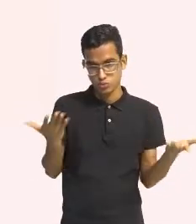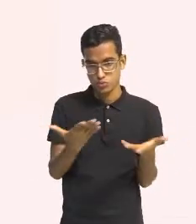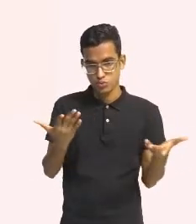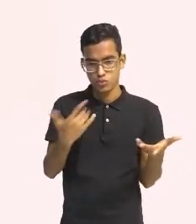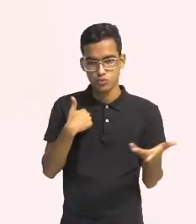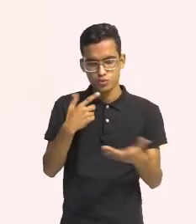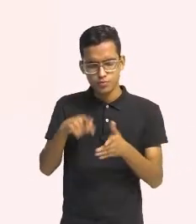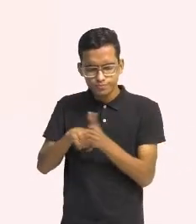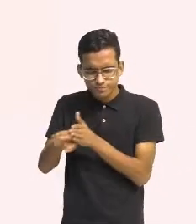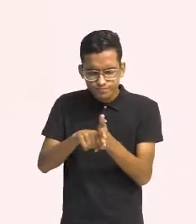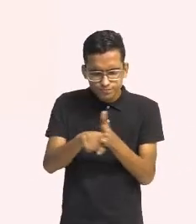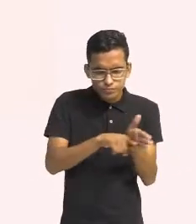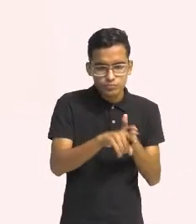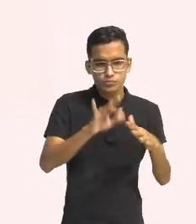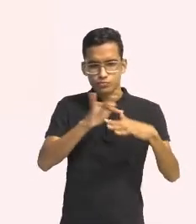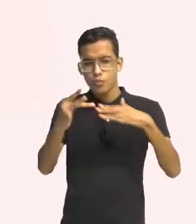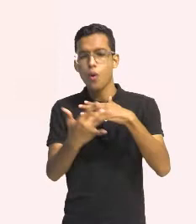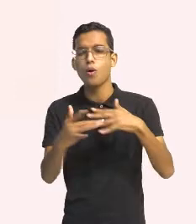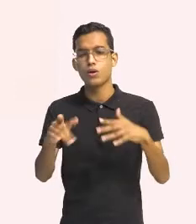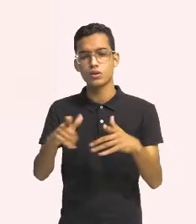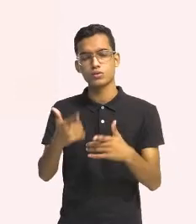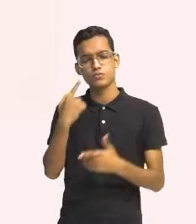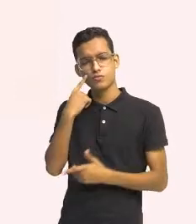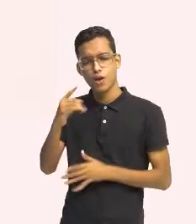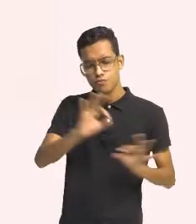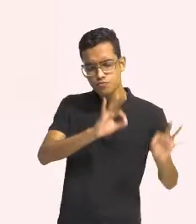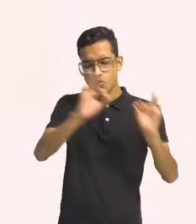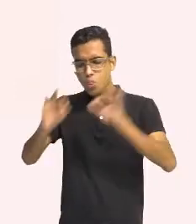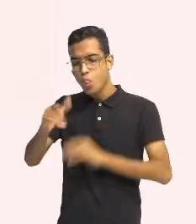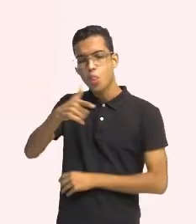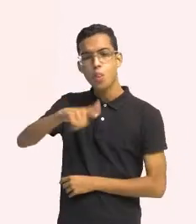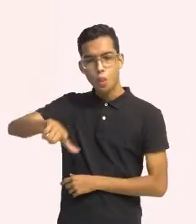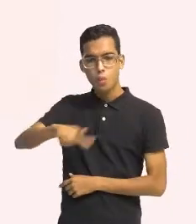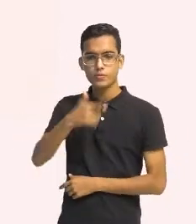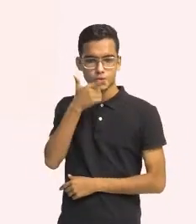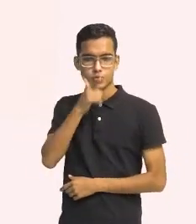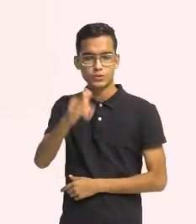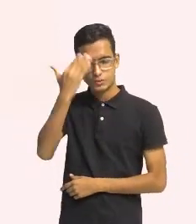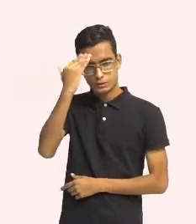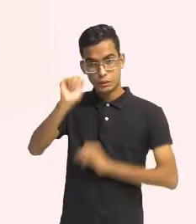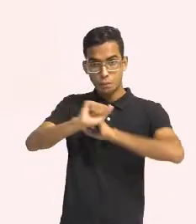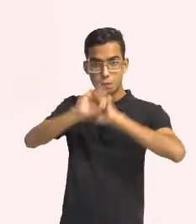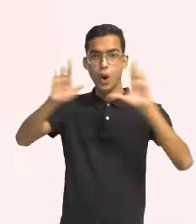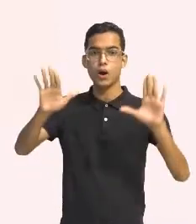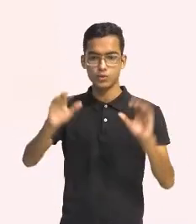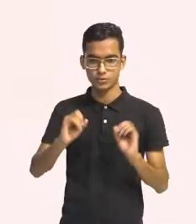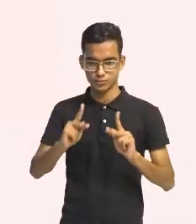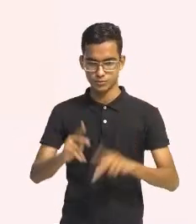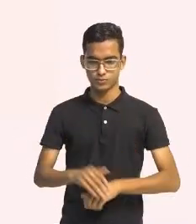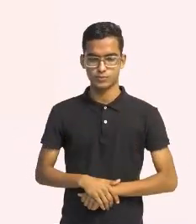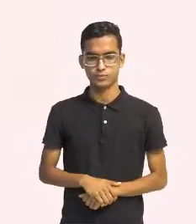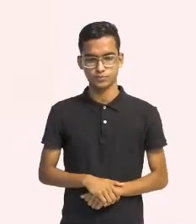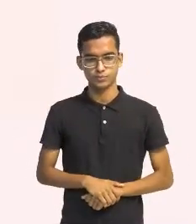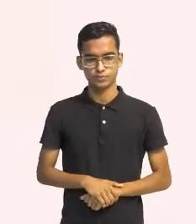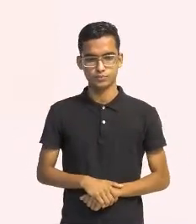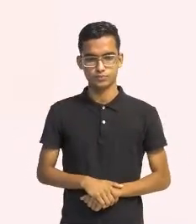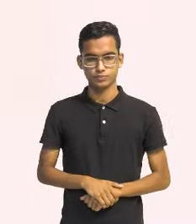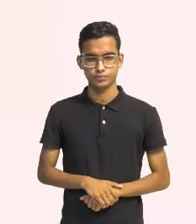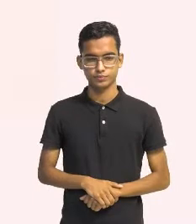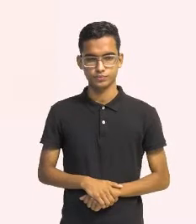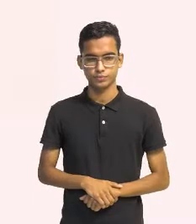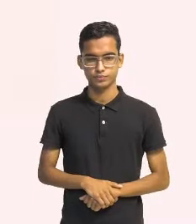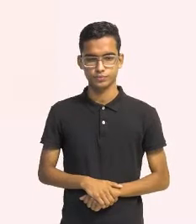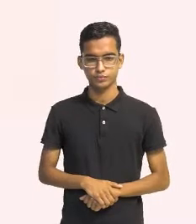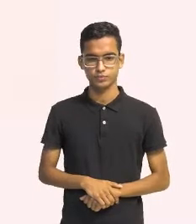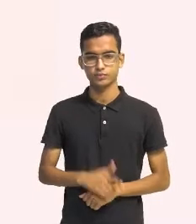lá nas nossas redes sociais, assiste novamente, aí você pode acompanhar todas as ramificações com mais tranquilidade. Aí a gente tem aqui,